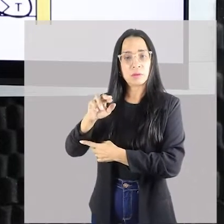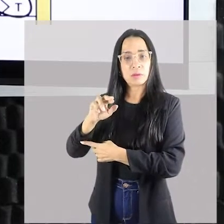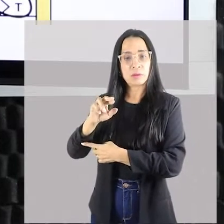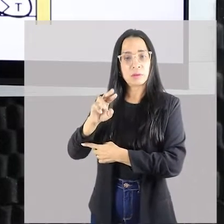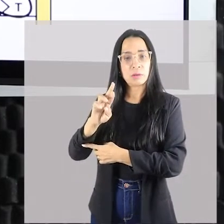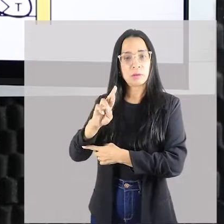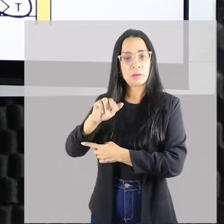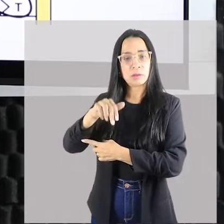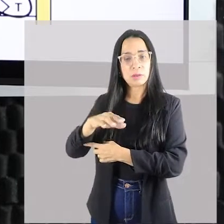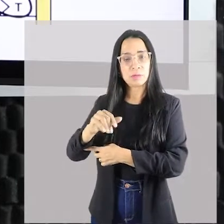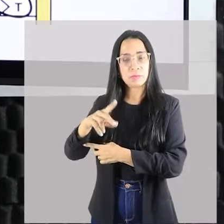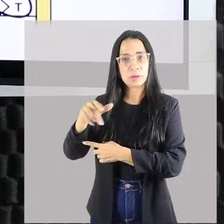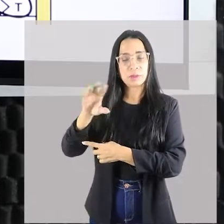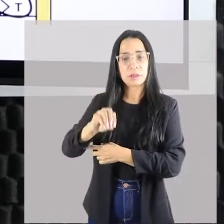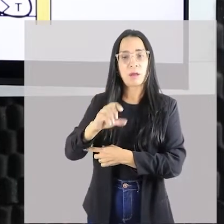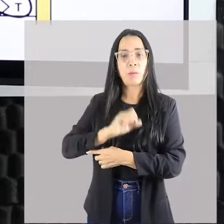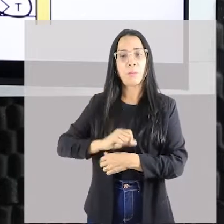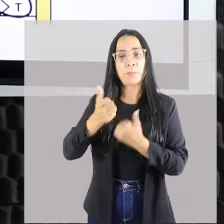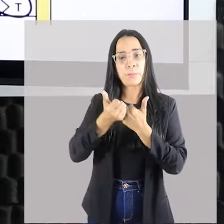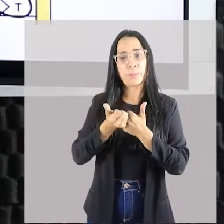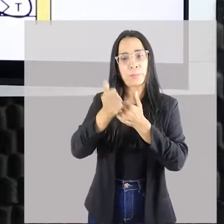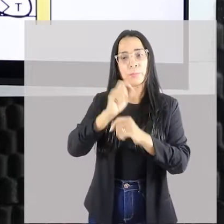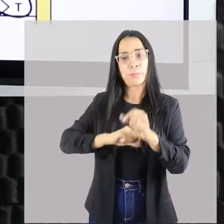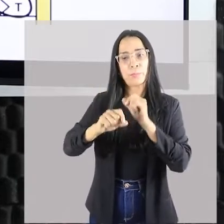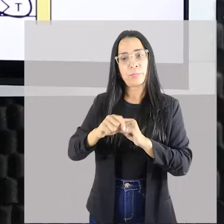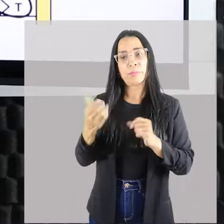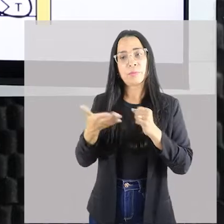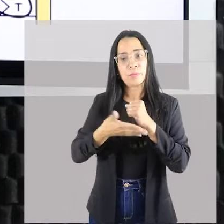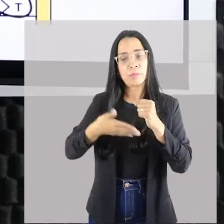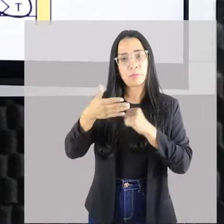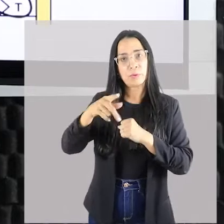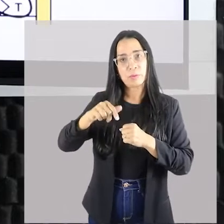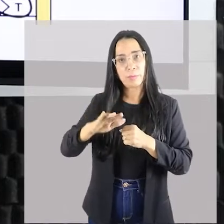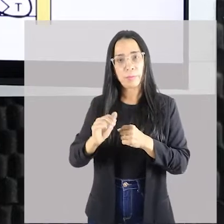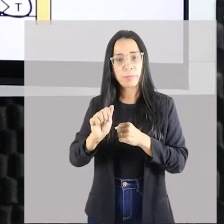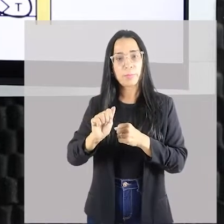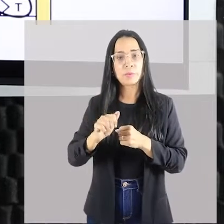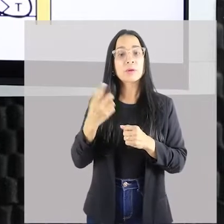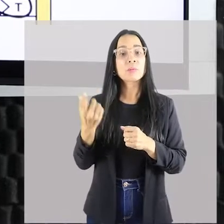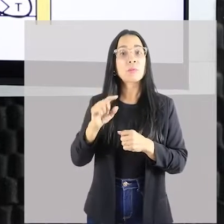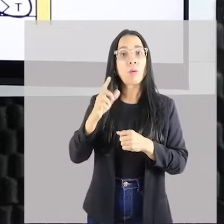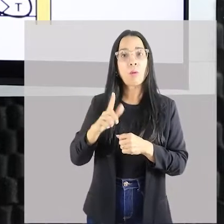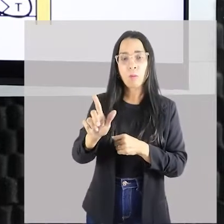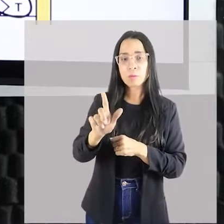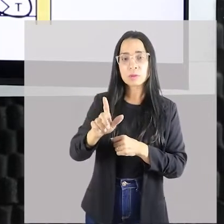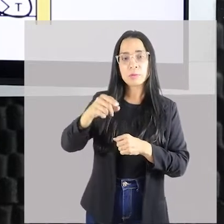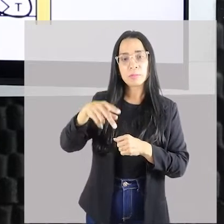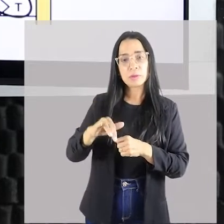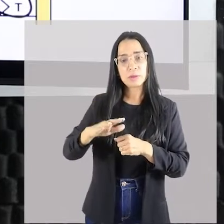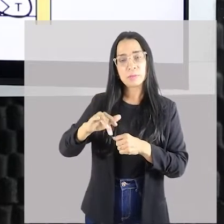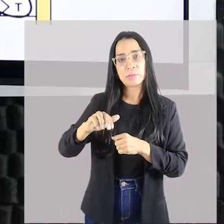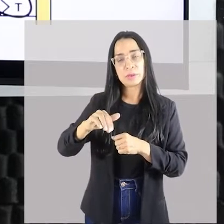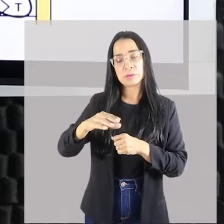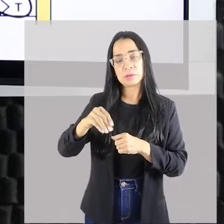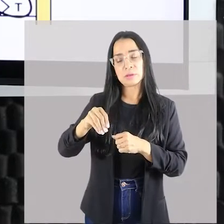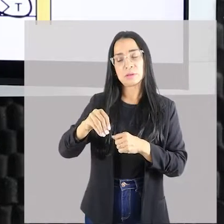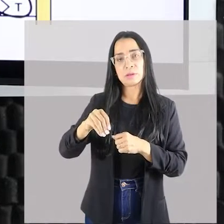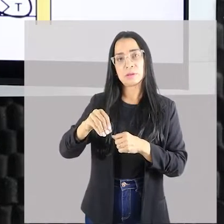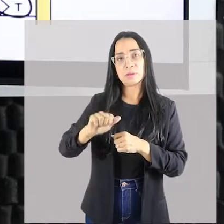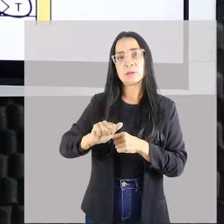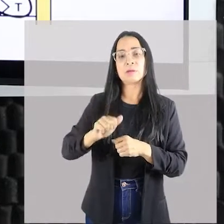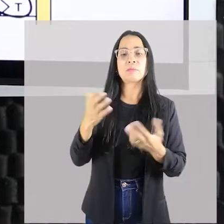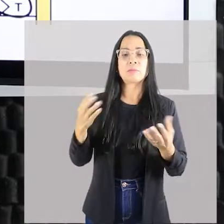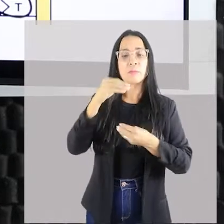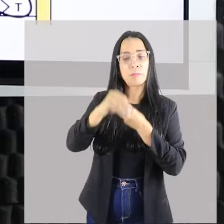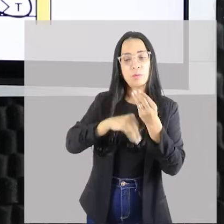ou seja, a substituição de uma base púrica por uma pirimídica. Nesse caso, a gente vai misturar os